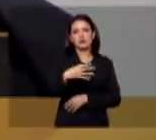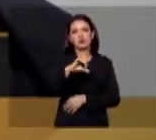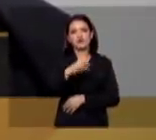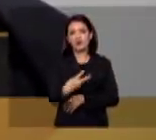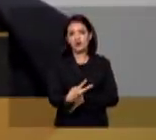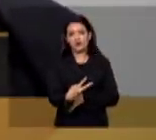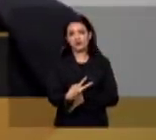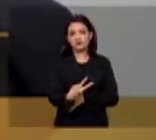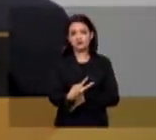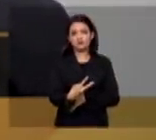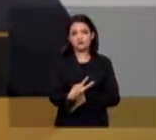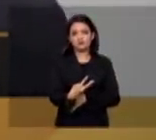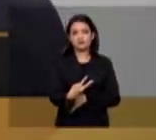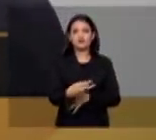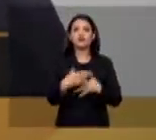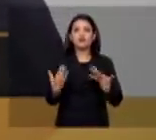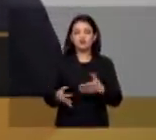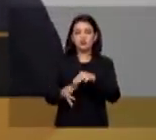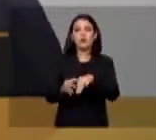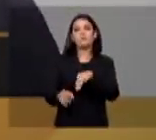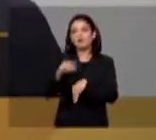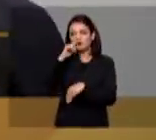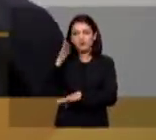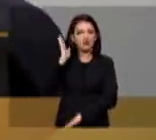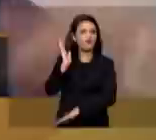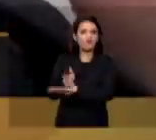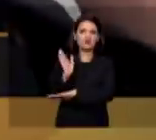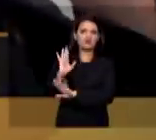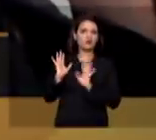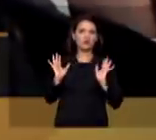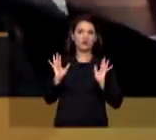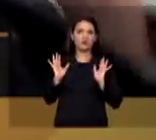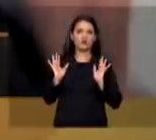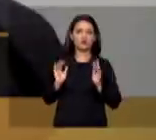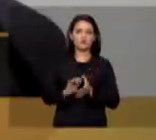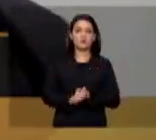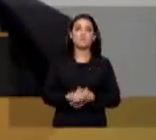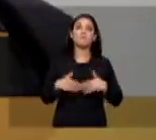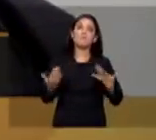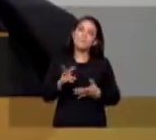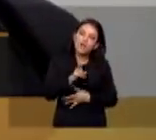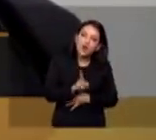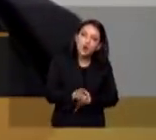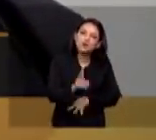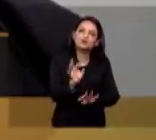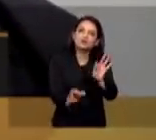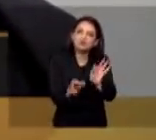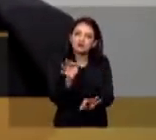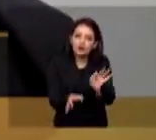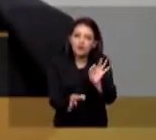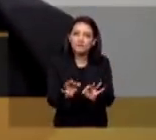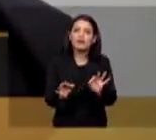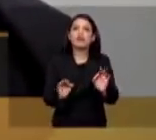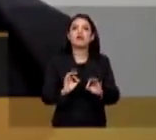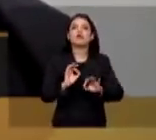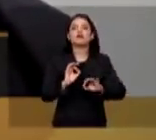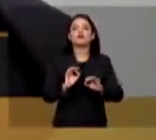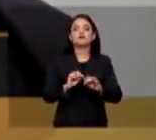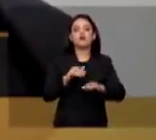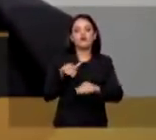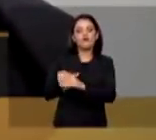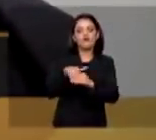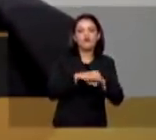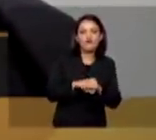164.493, vencido nesse ponto o ministro Edson Fachin. Prosseguindo no julgamento e após o voto do ministro Gilmar Mendes,